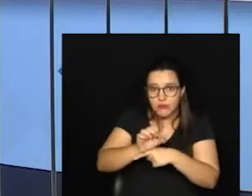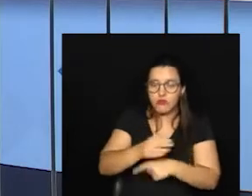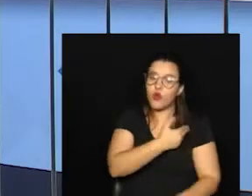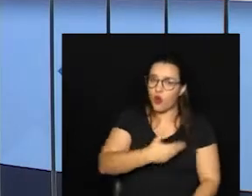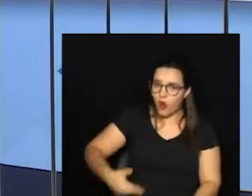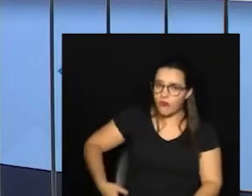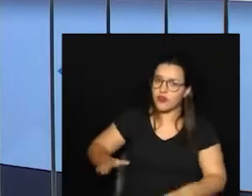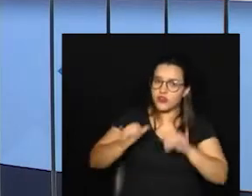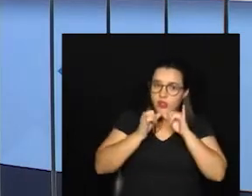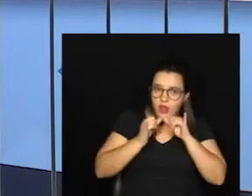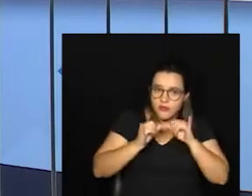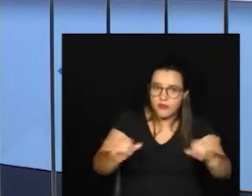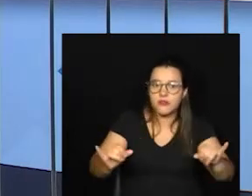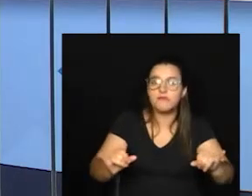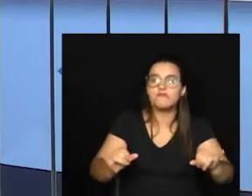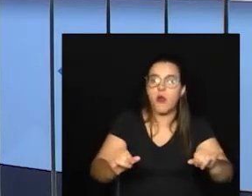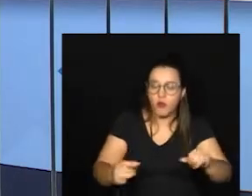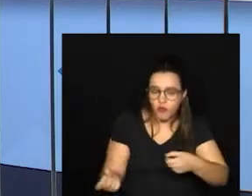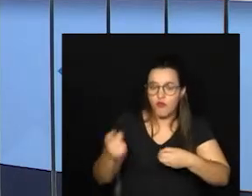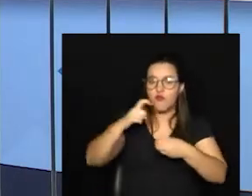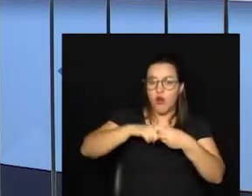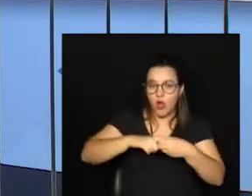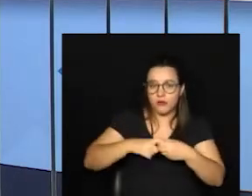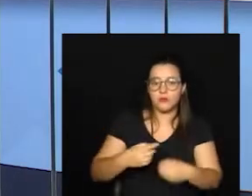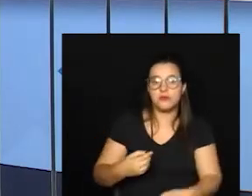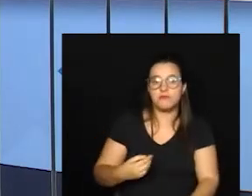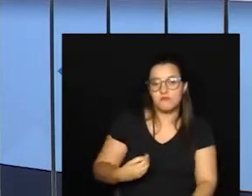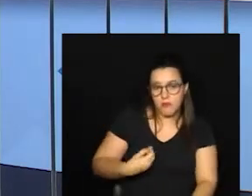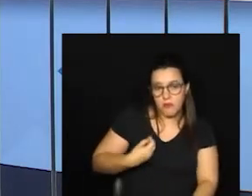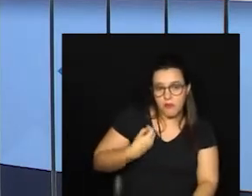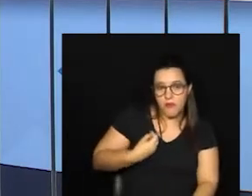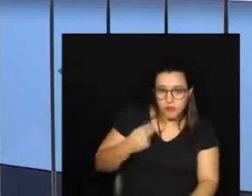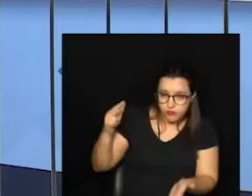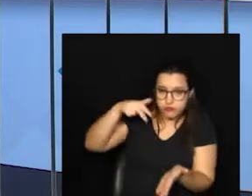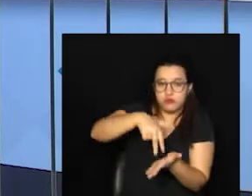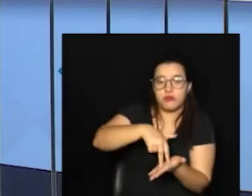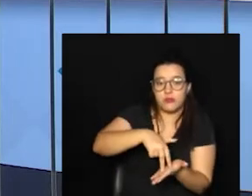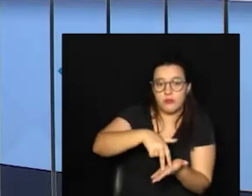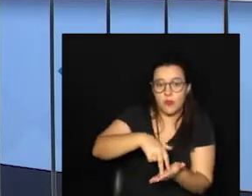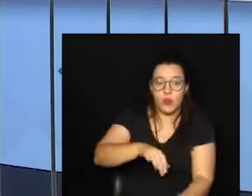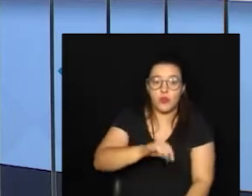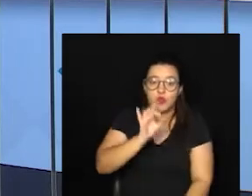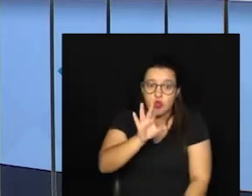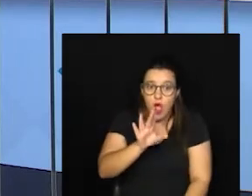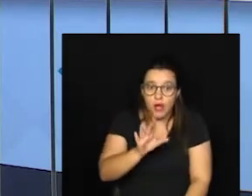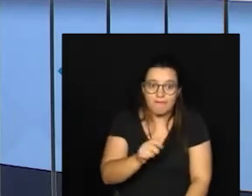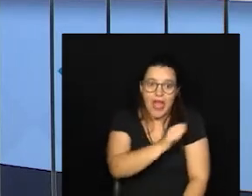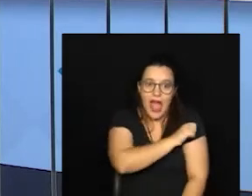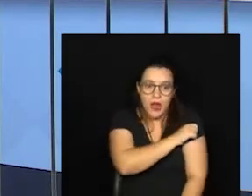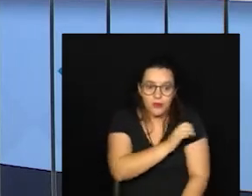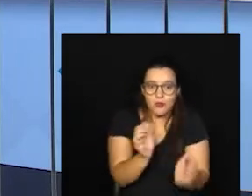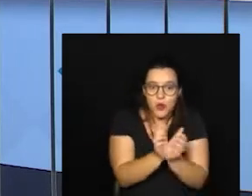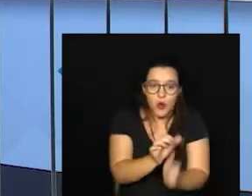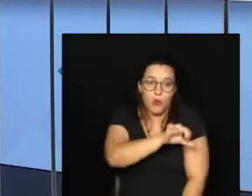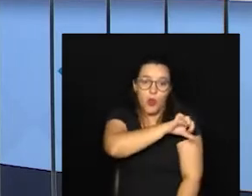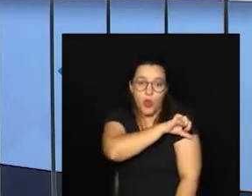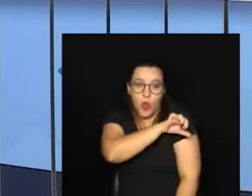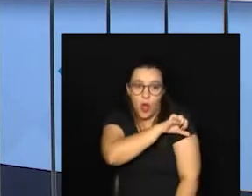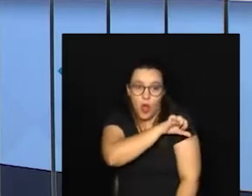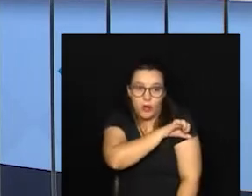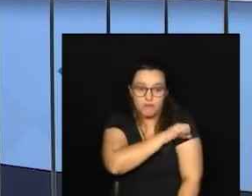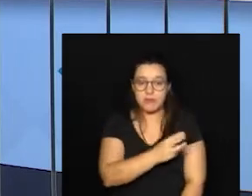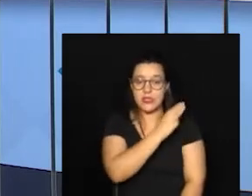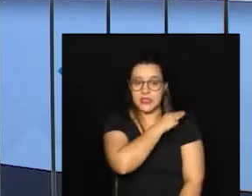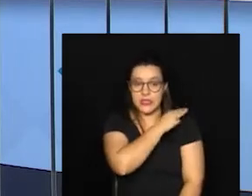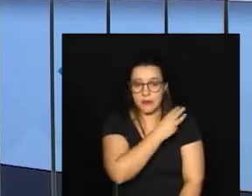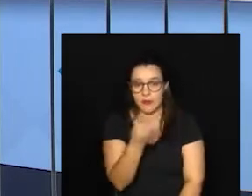também da rede estadual para os alunos dos nonos anos do ensino médio terceiro ano,